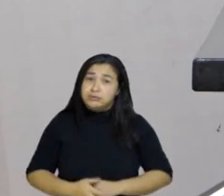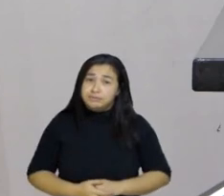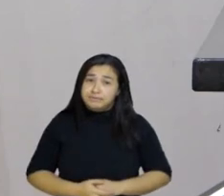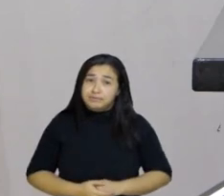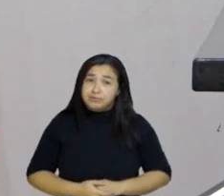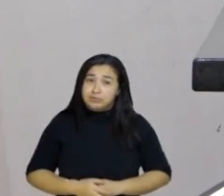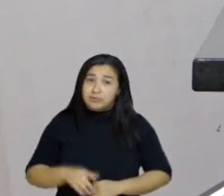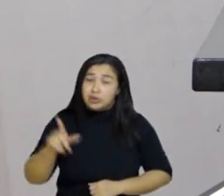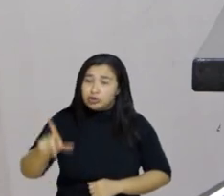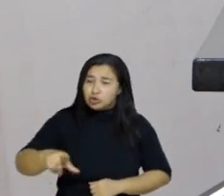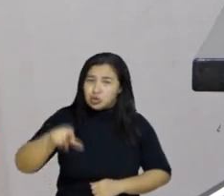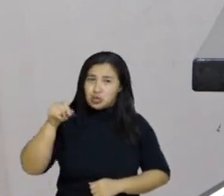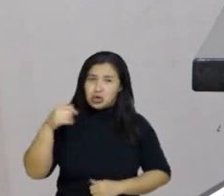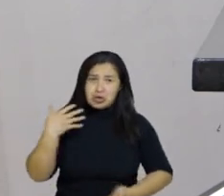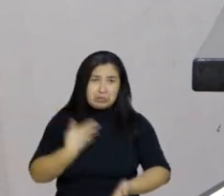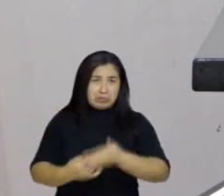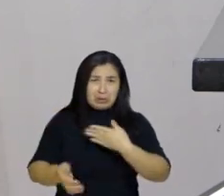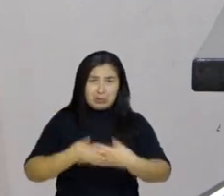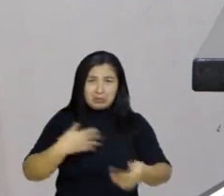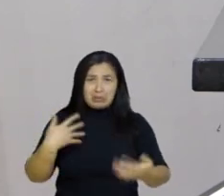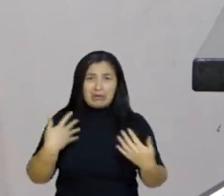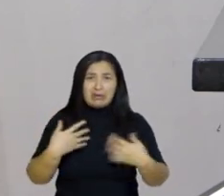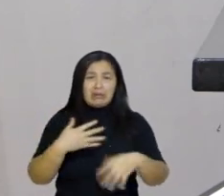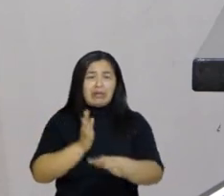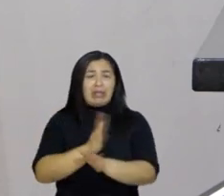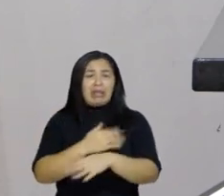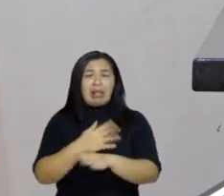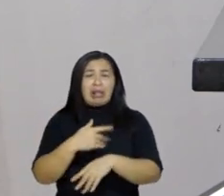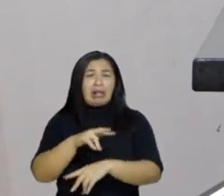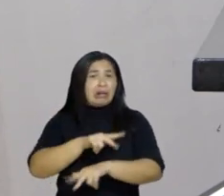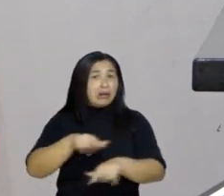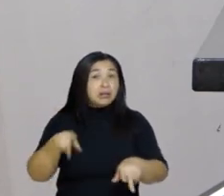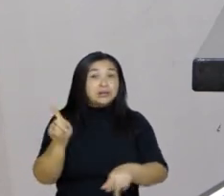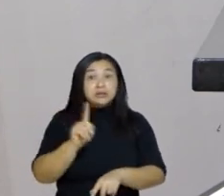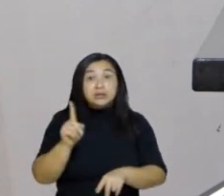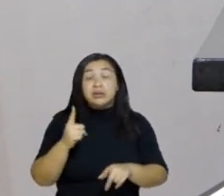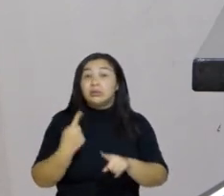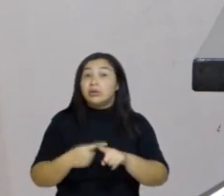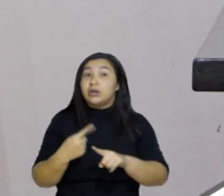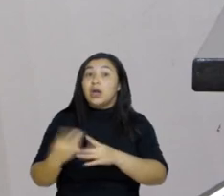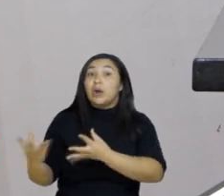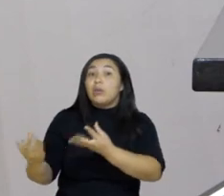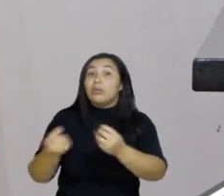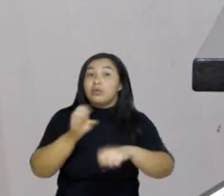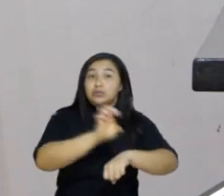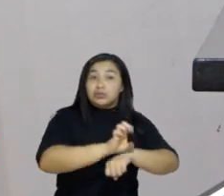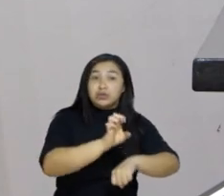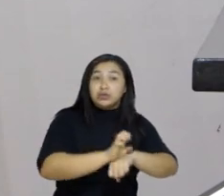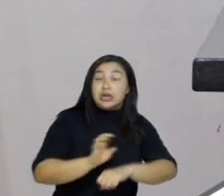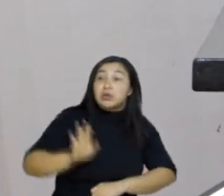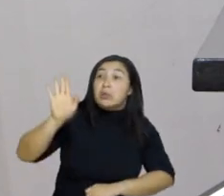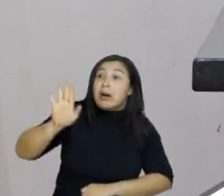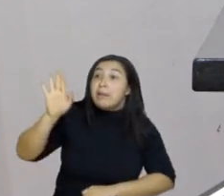escolhido à toa, né? Não, muitos estados se candidataram para